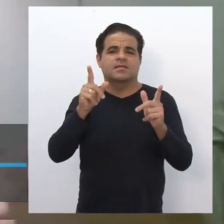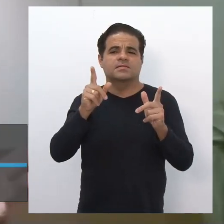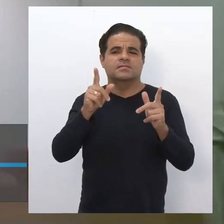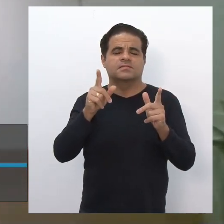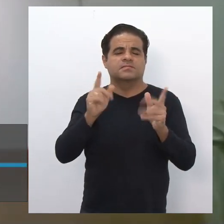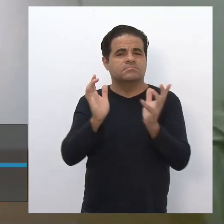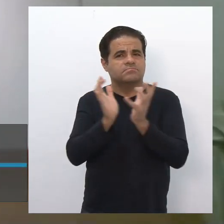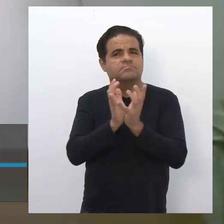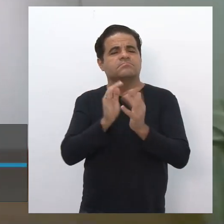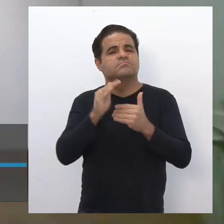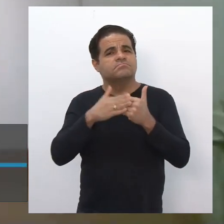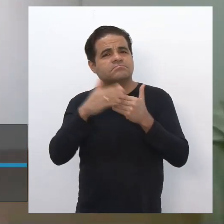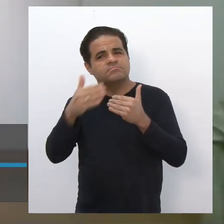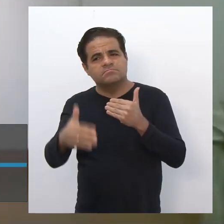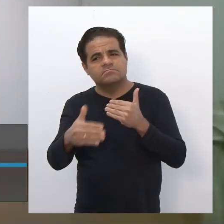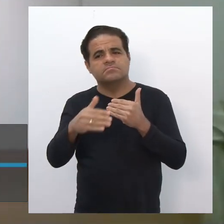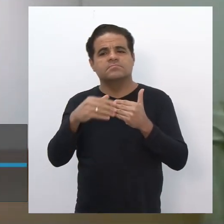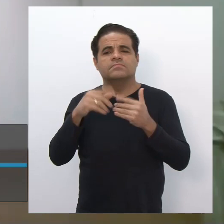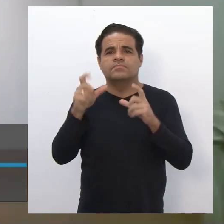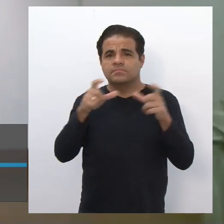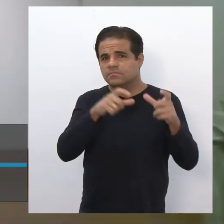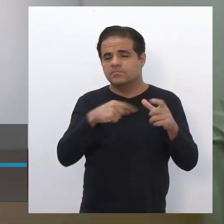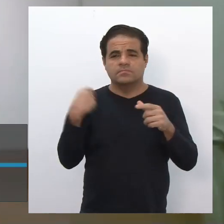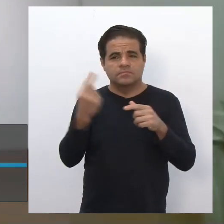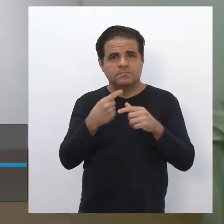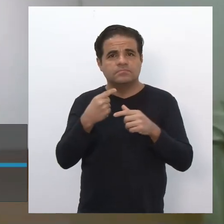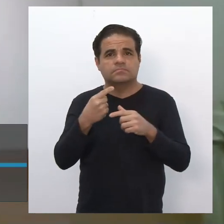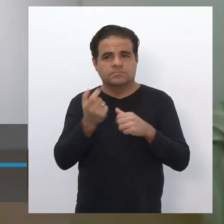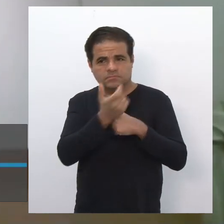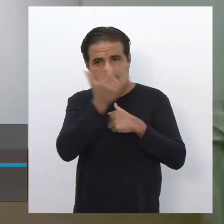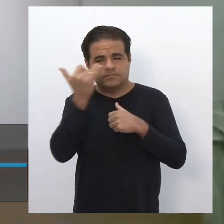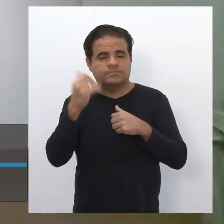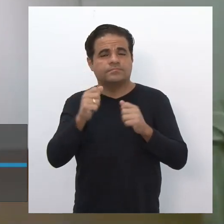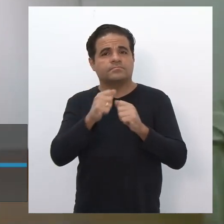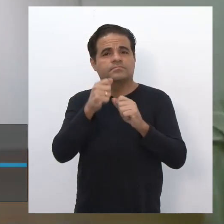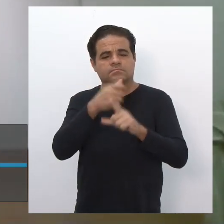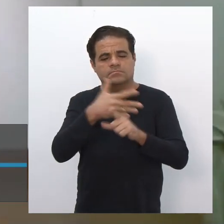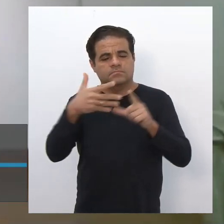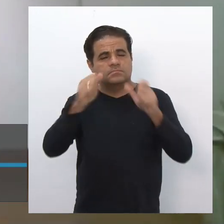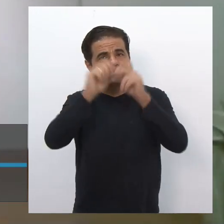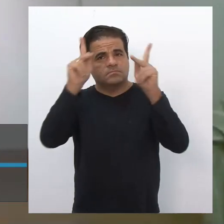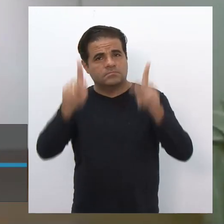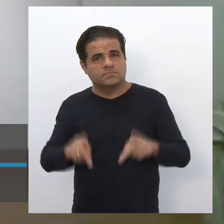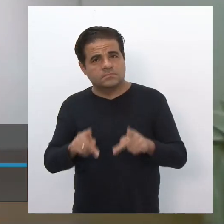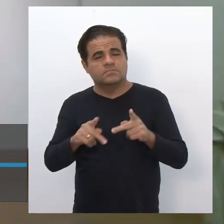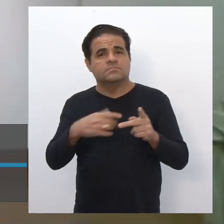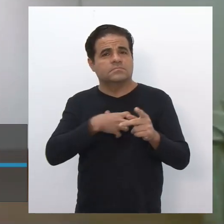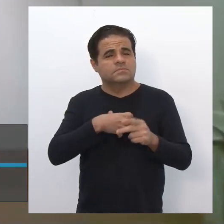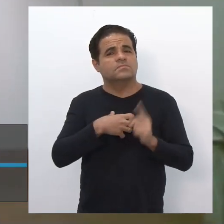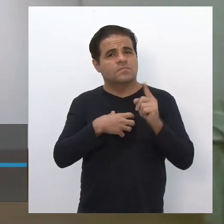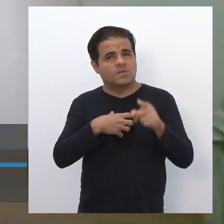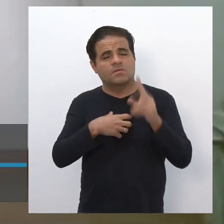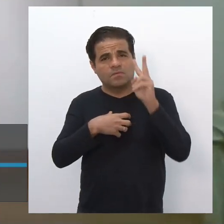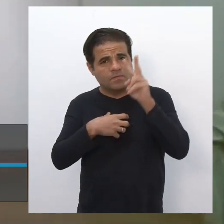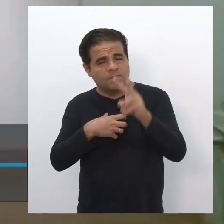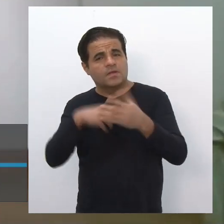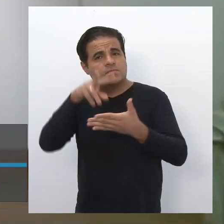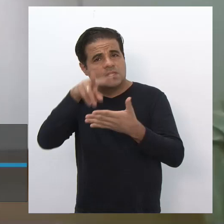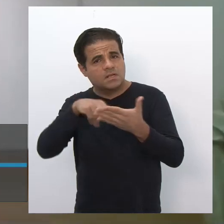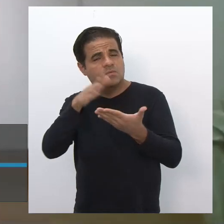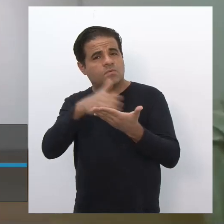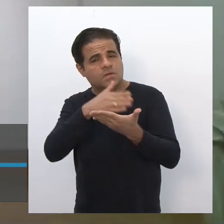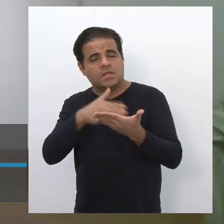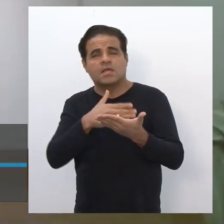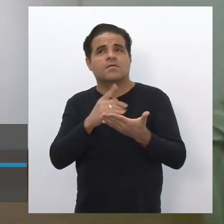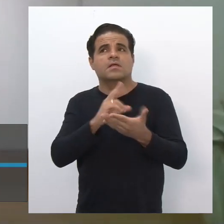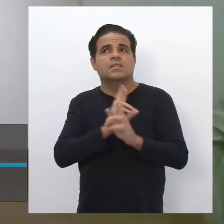clube tradicional e o clube do audiolivro, realmente, quanto à plataforma, quanto ao modo de você escutar, de você ler o livro, realmente não tem